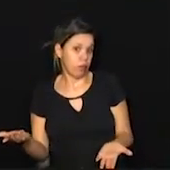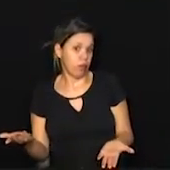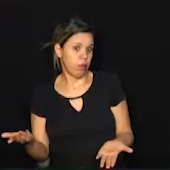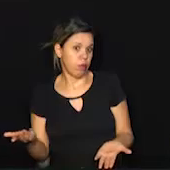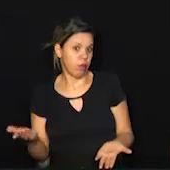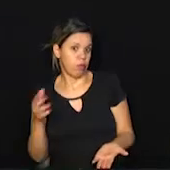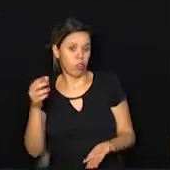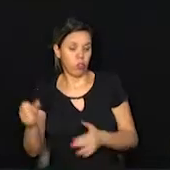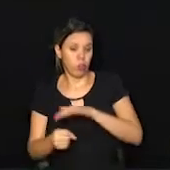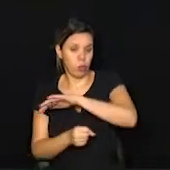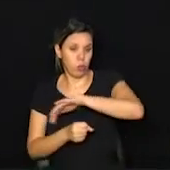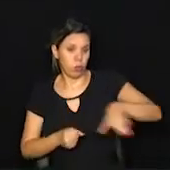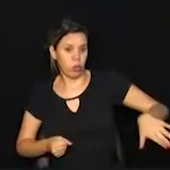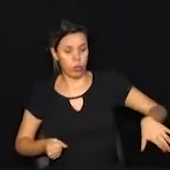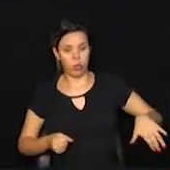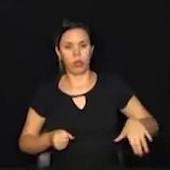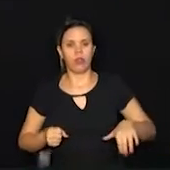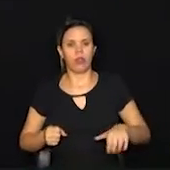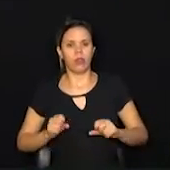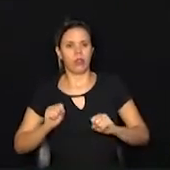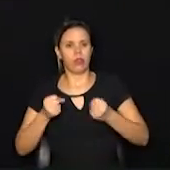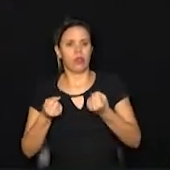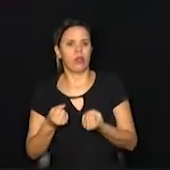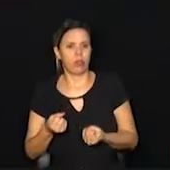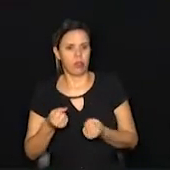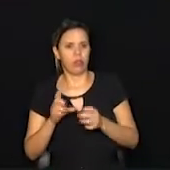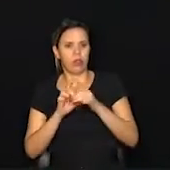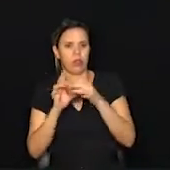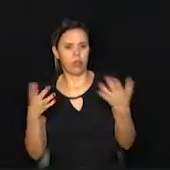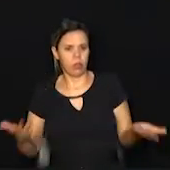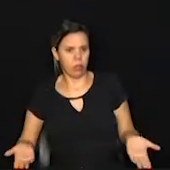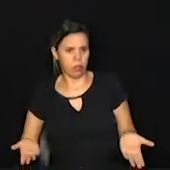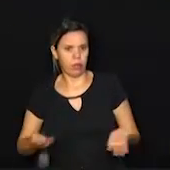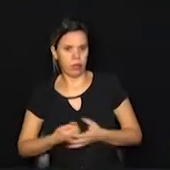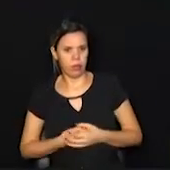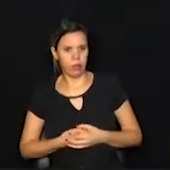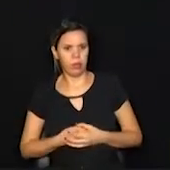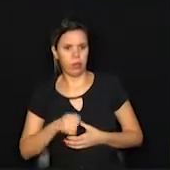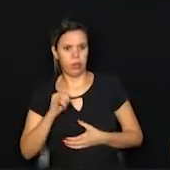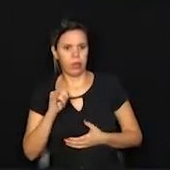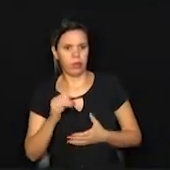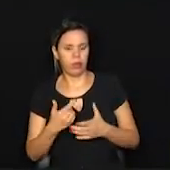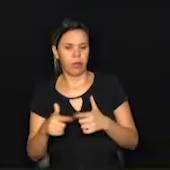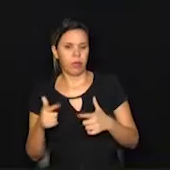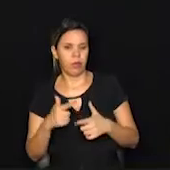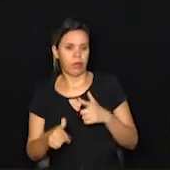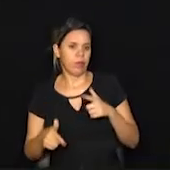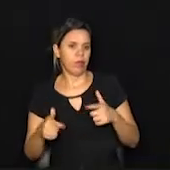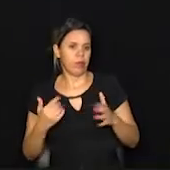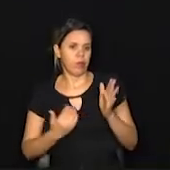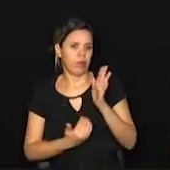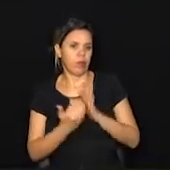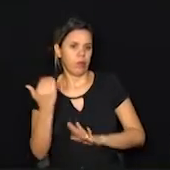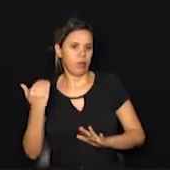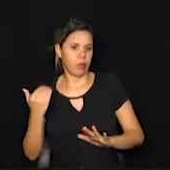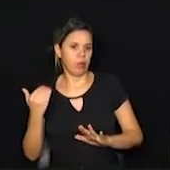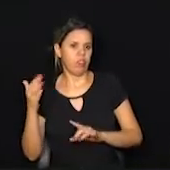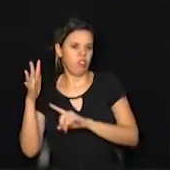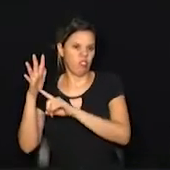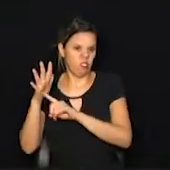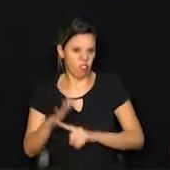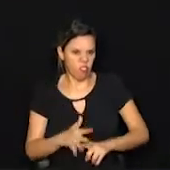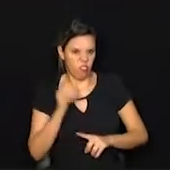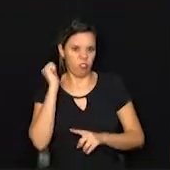pintam o golpe de 64 em defesa da democracia e aí ele se eles cometeram excessos tipo torturar